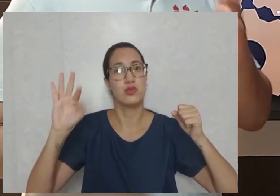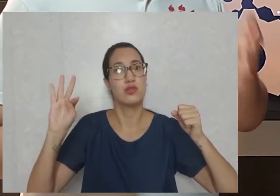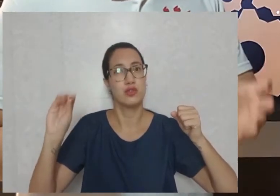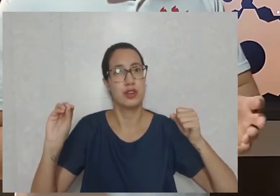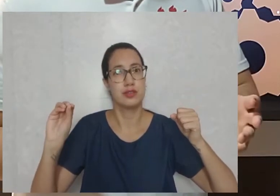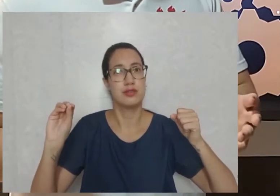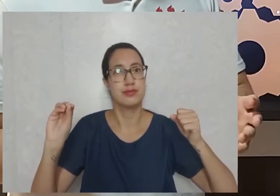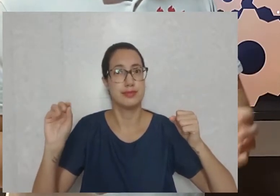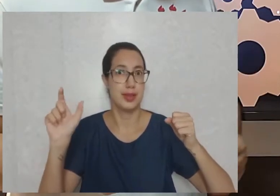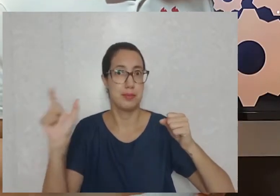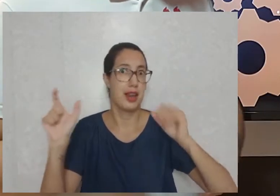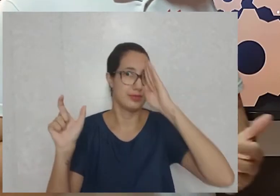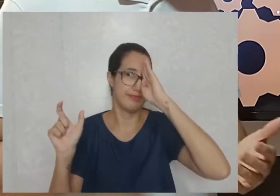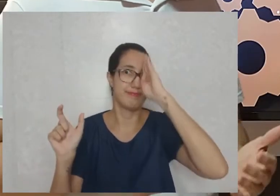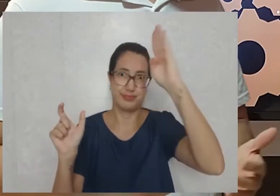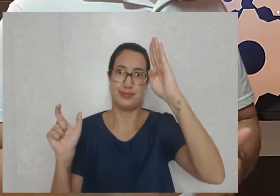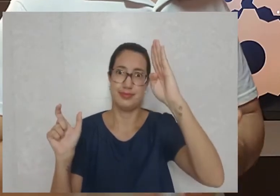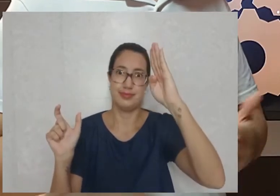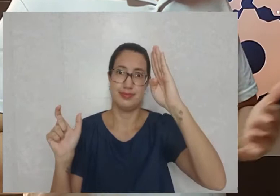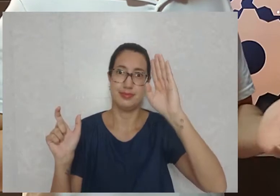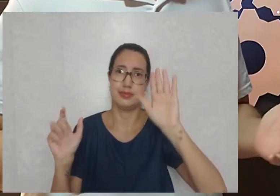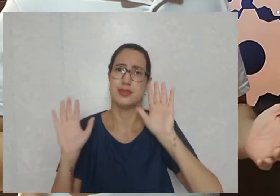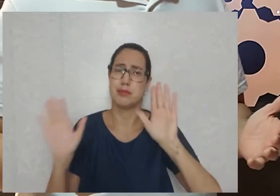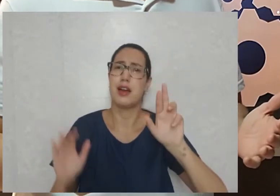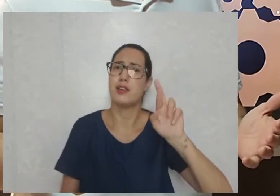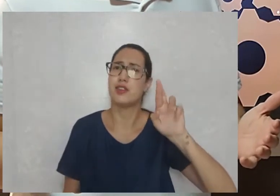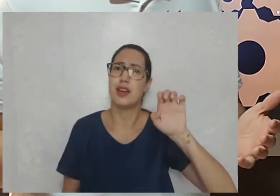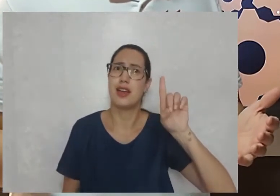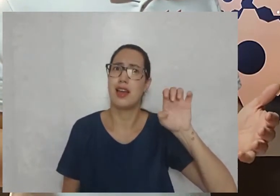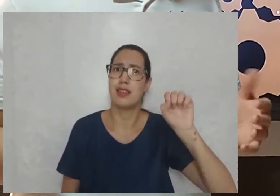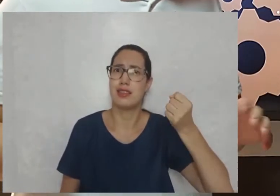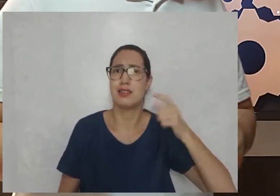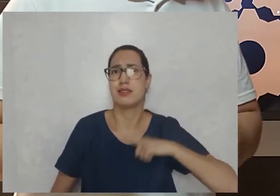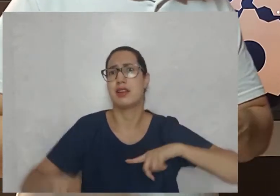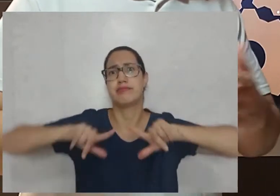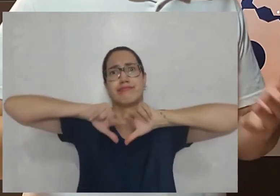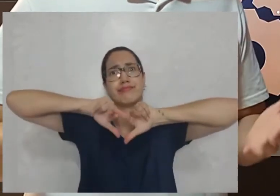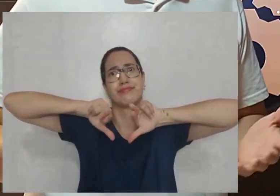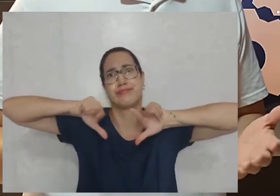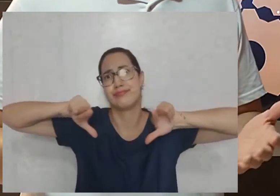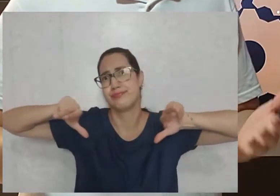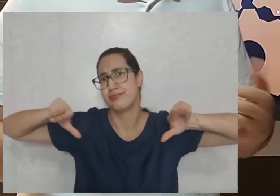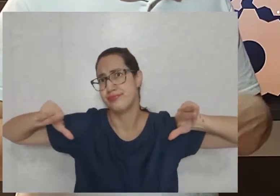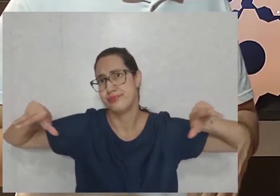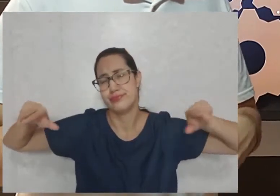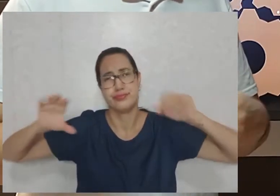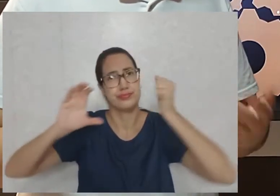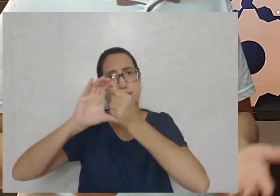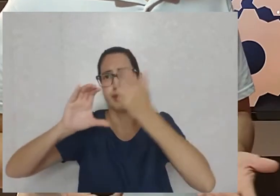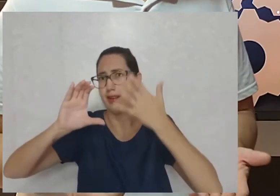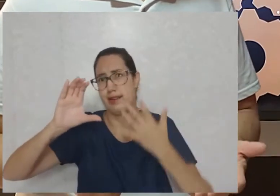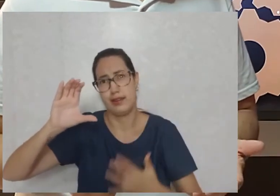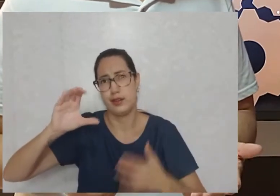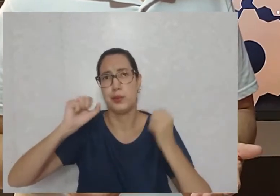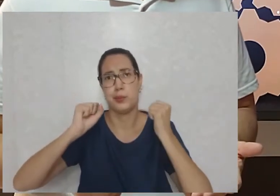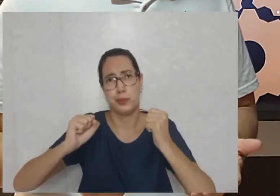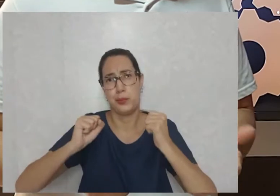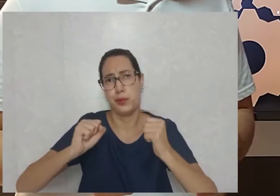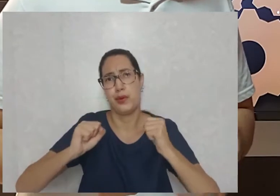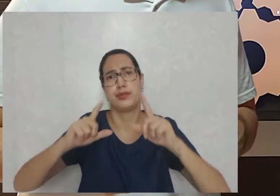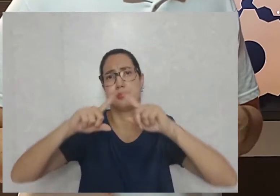pensou já num sujeito, tá? Mas redes é uma coisa muito abrangente, tá? Então tem vários aspectos da rede que você pode estudar no projeto de